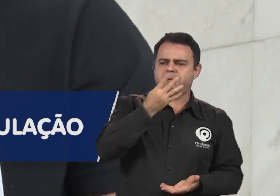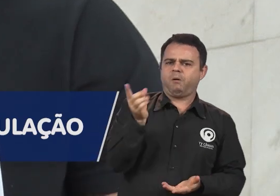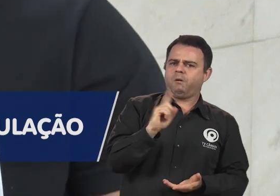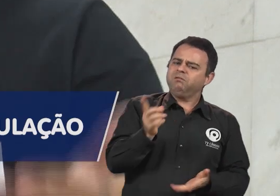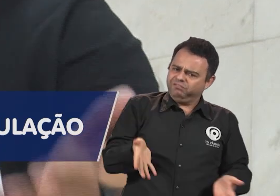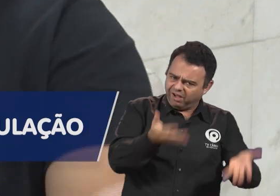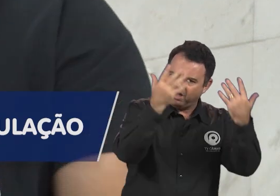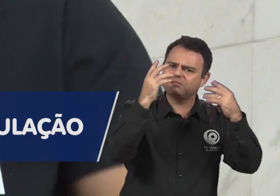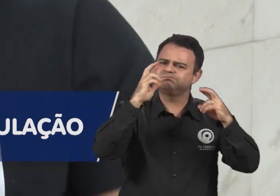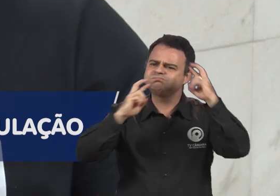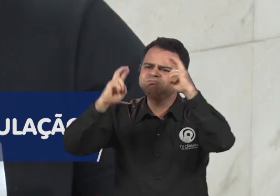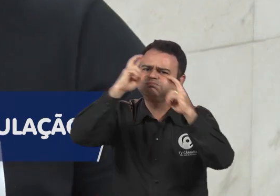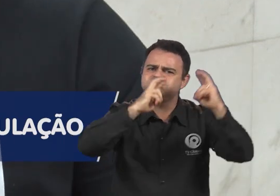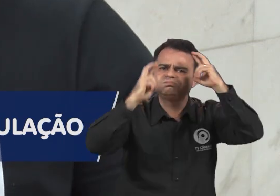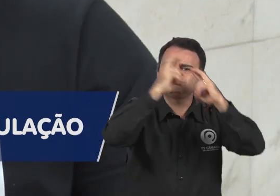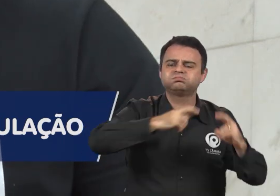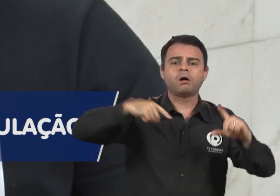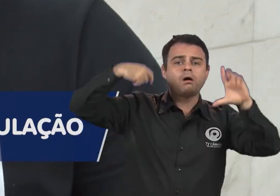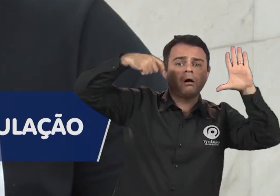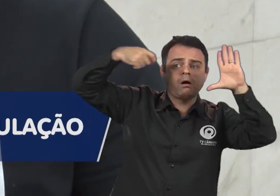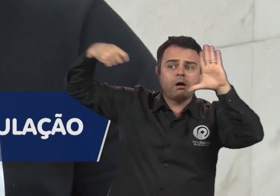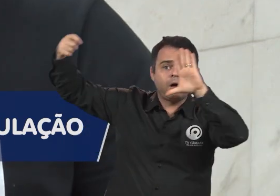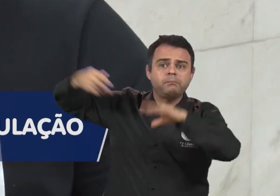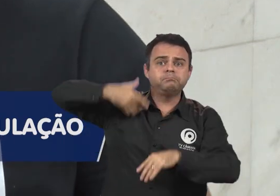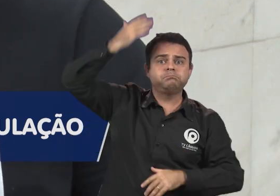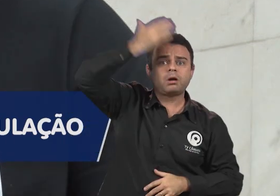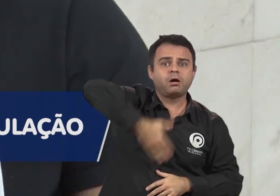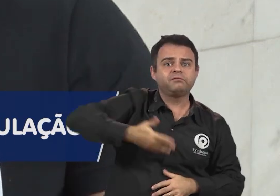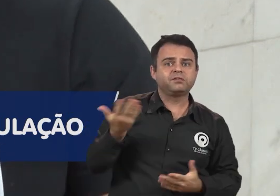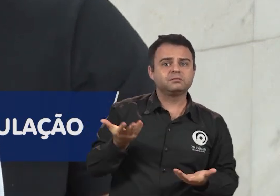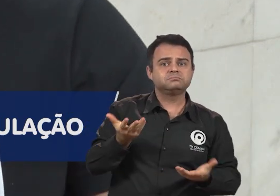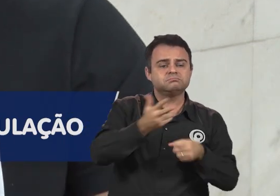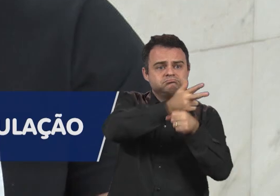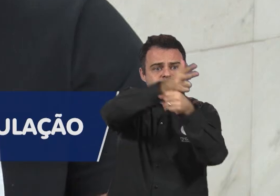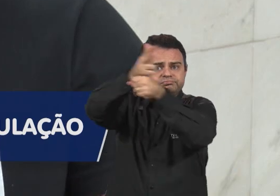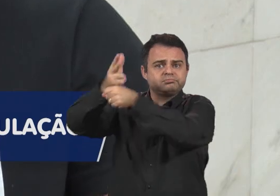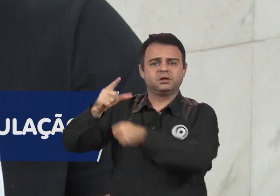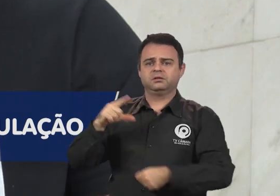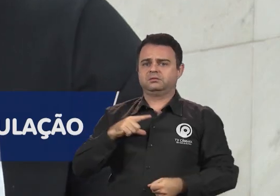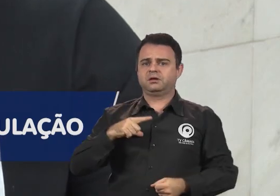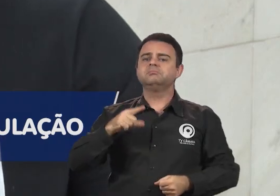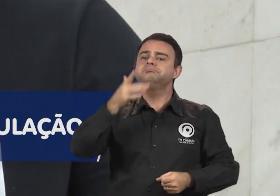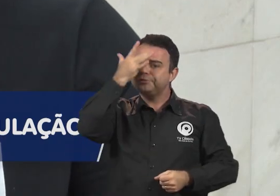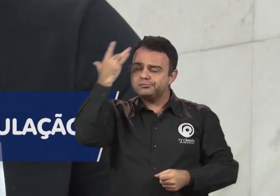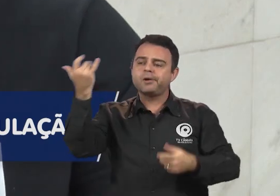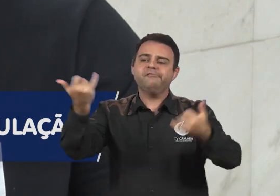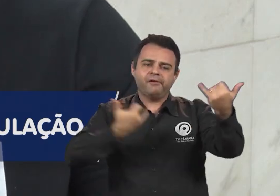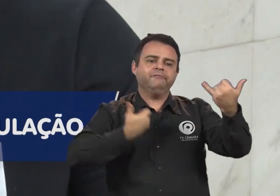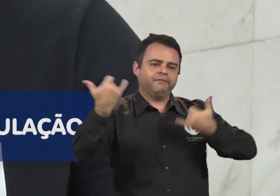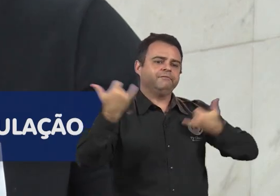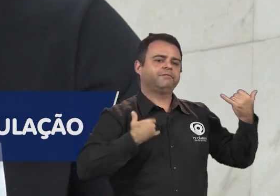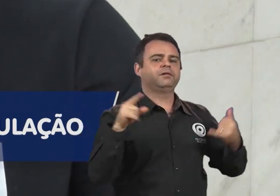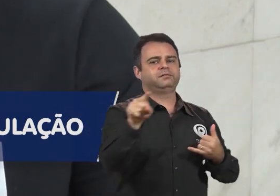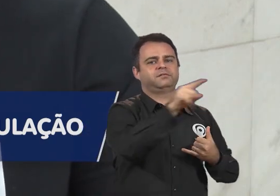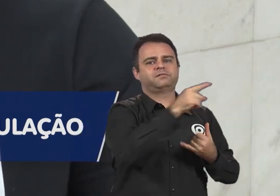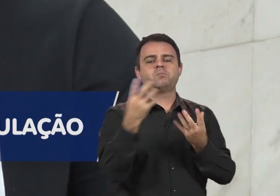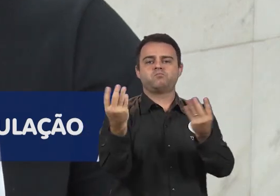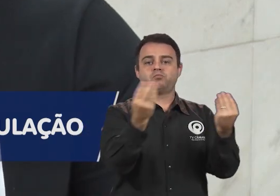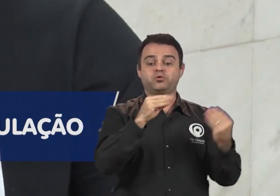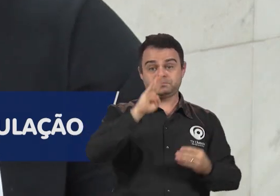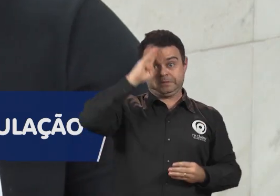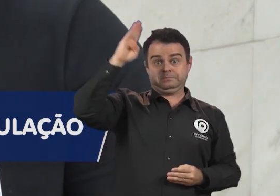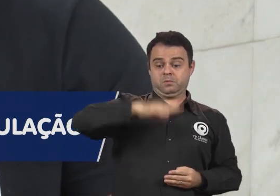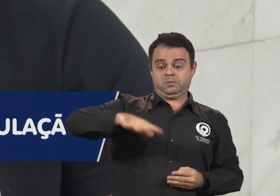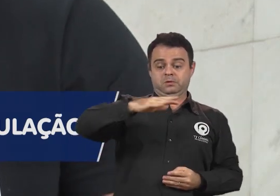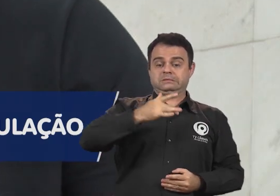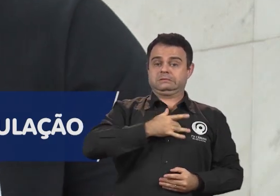que investigar, tem as imagens ali. Então, a gente recebe sim essas reivindicações voltadas no aspecto da saúde,